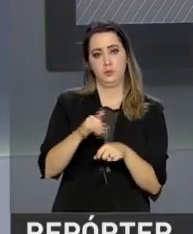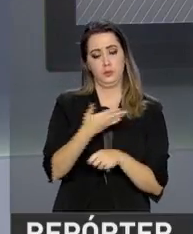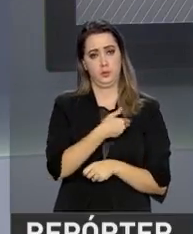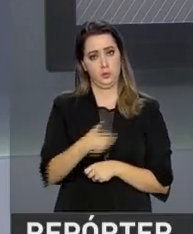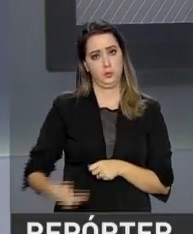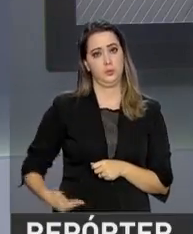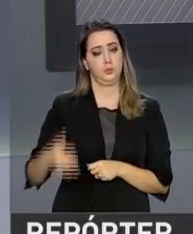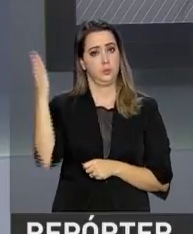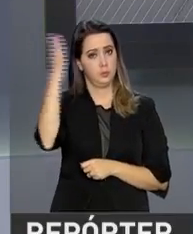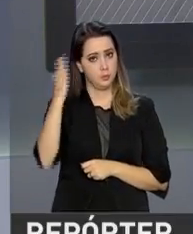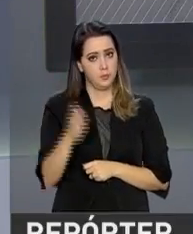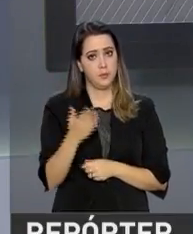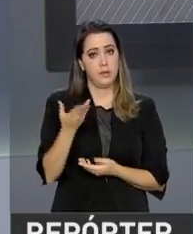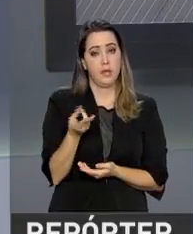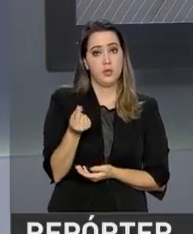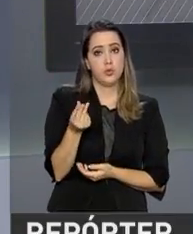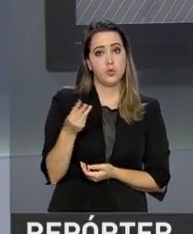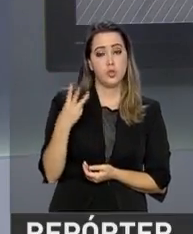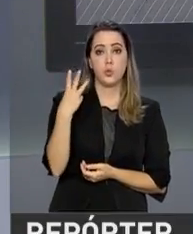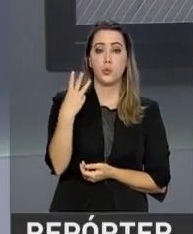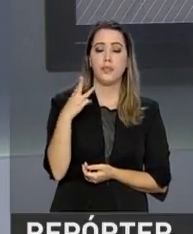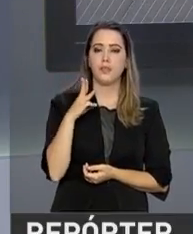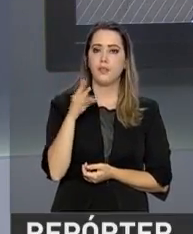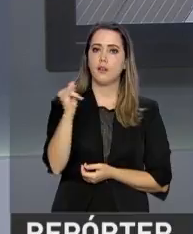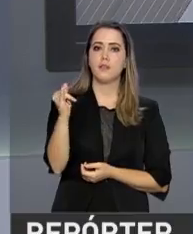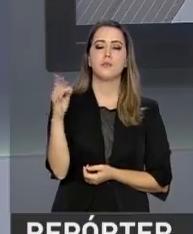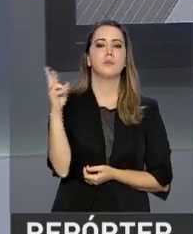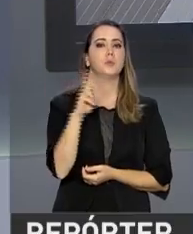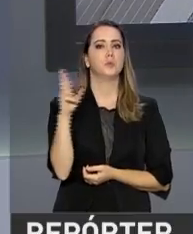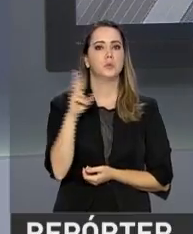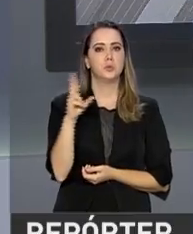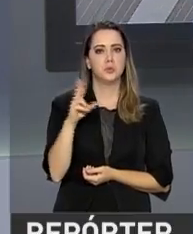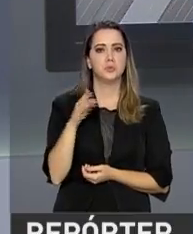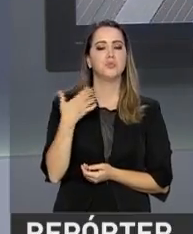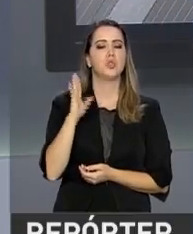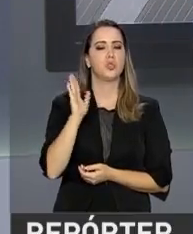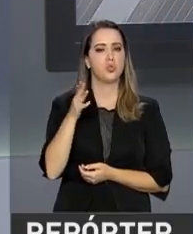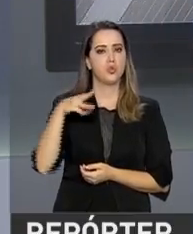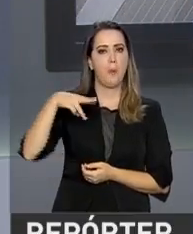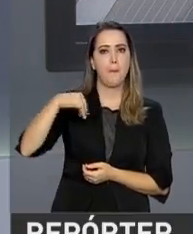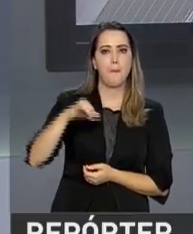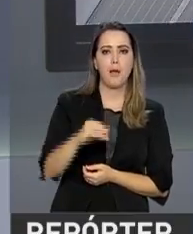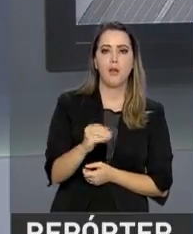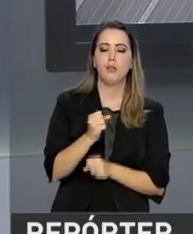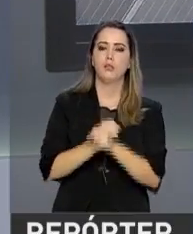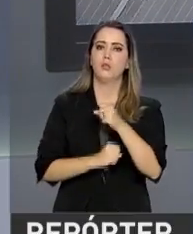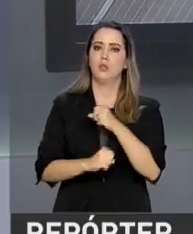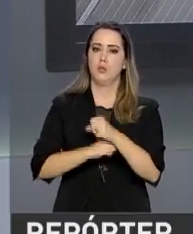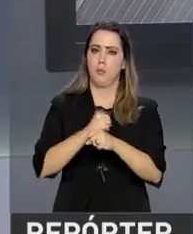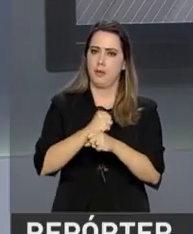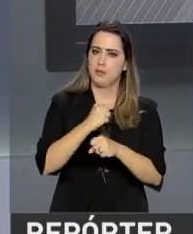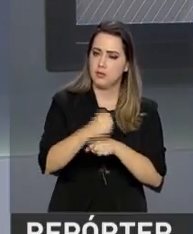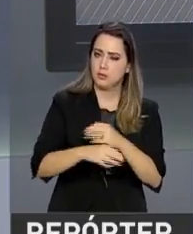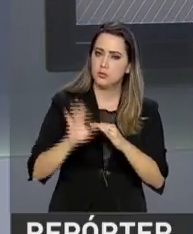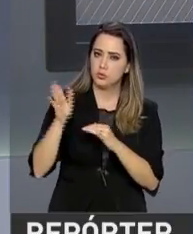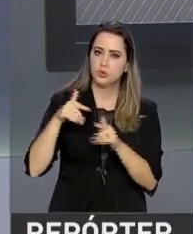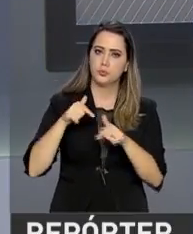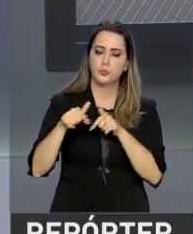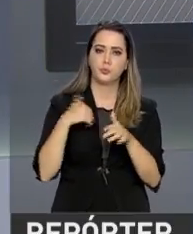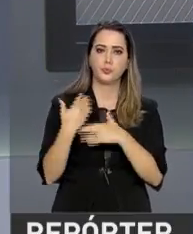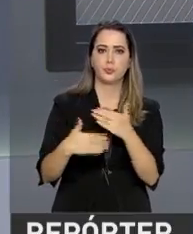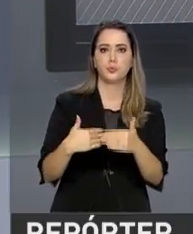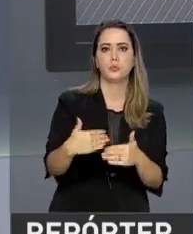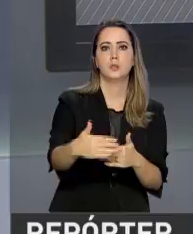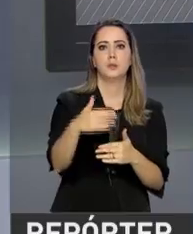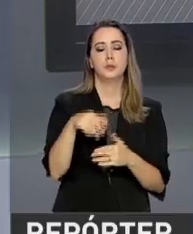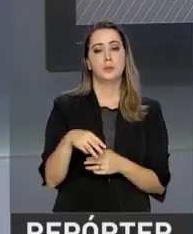recebeu 3 bilhões de reais em investimentos e está em órbita desde maio do ano passado. O ministro da Ciência, Tecnologia,